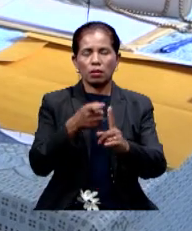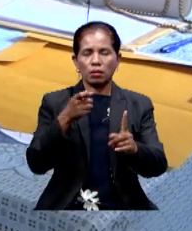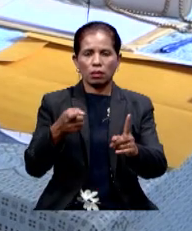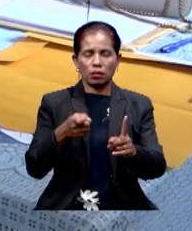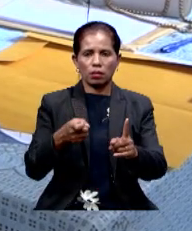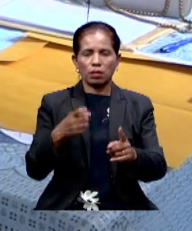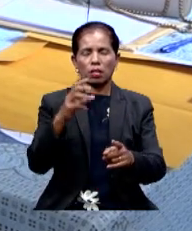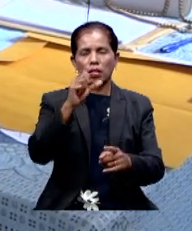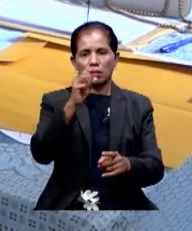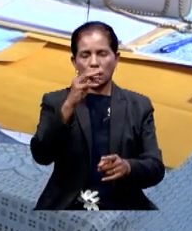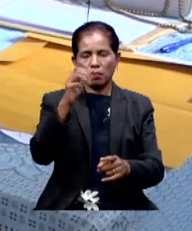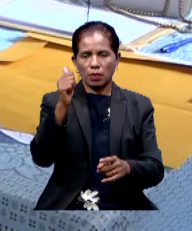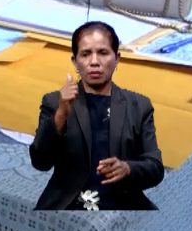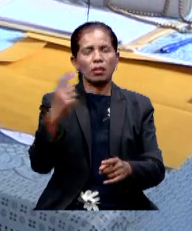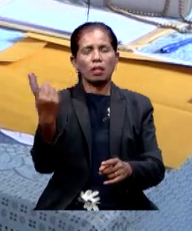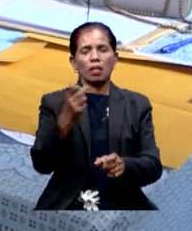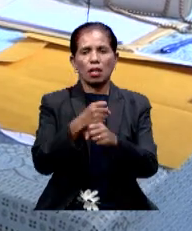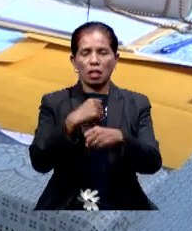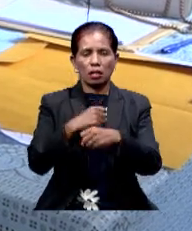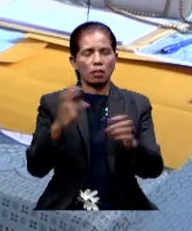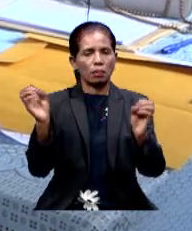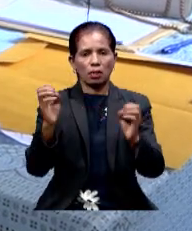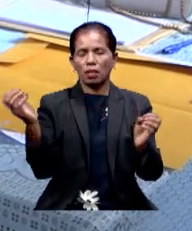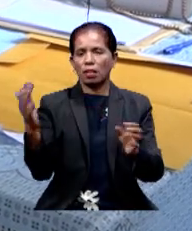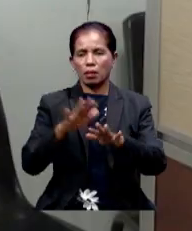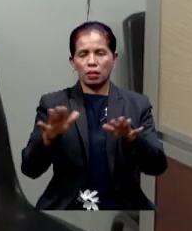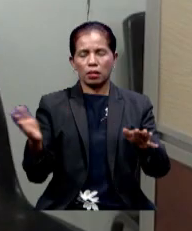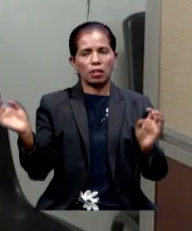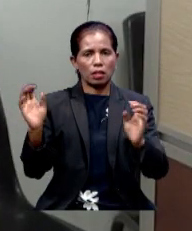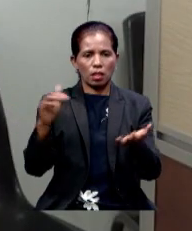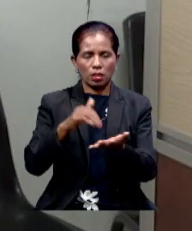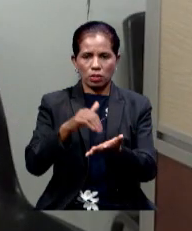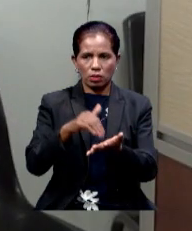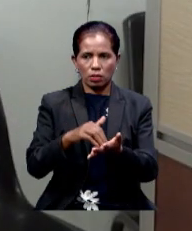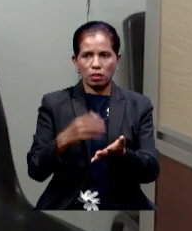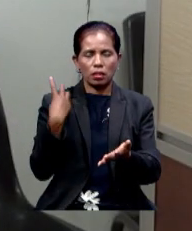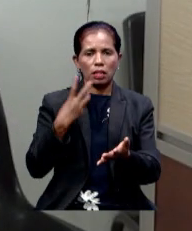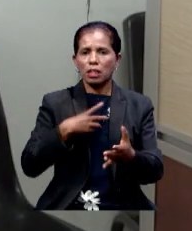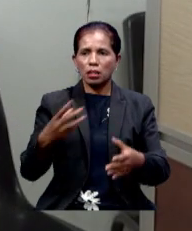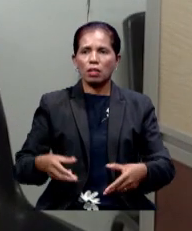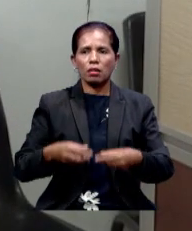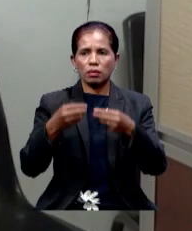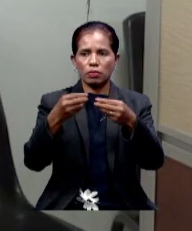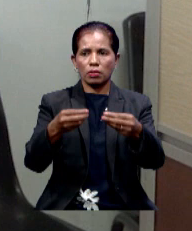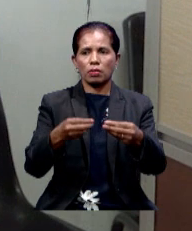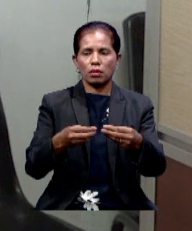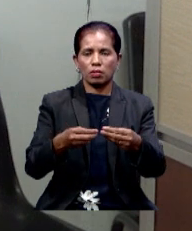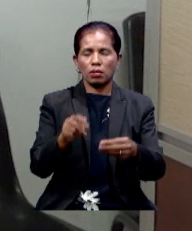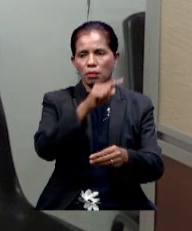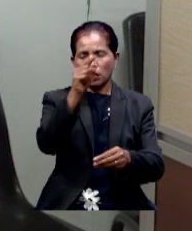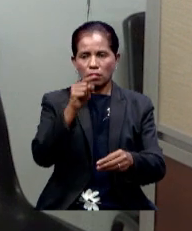de halo lá base lá não estuda também nem tem que ta fo